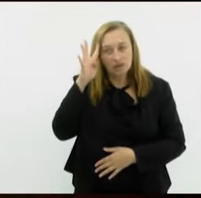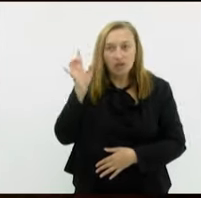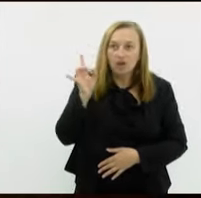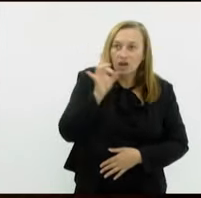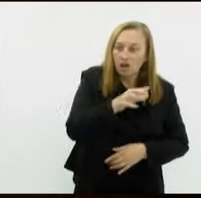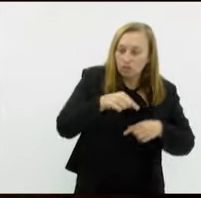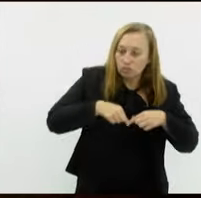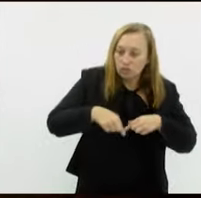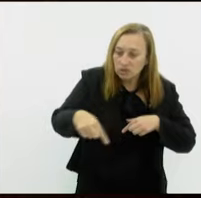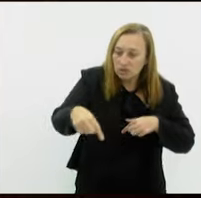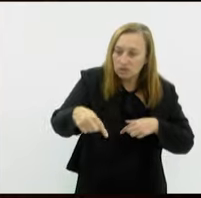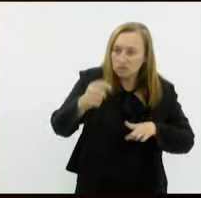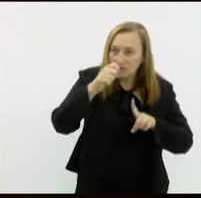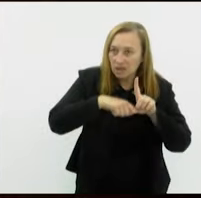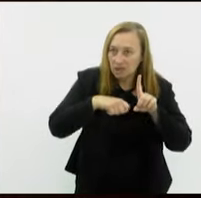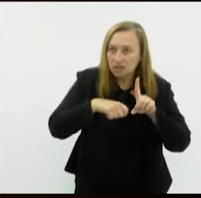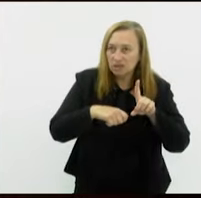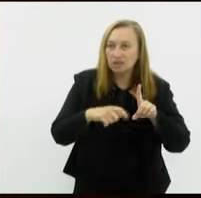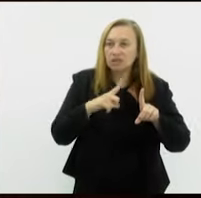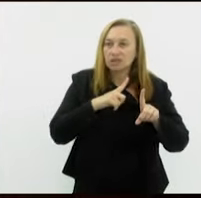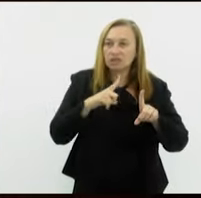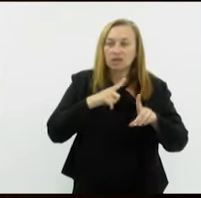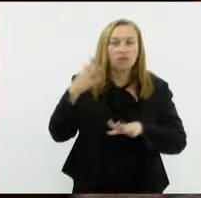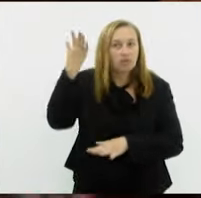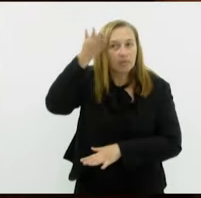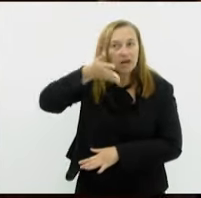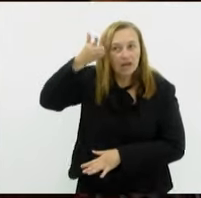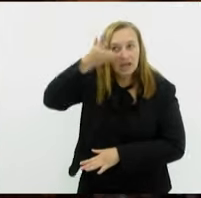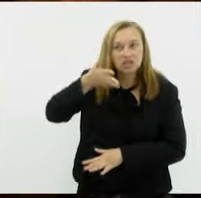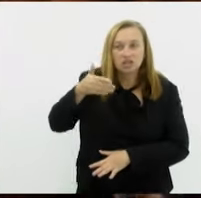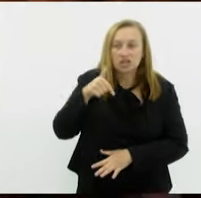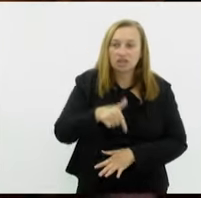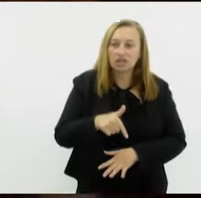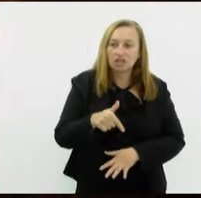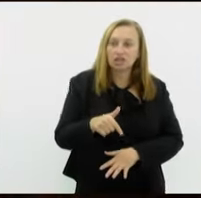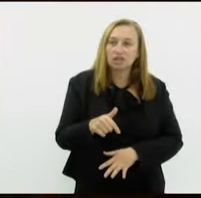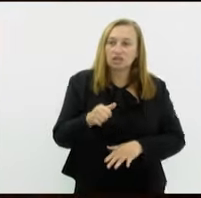quarta-feira desse mês, nós vamos ter uma palestra aqui no auditório